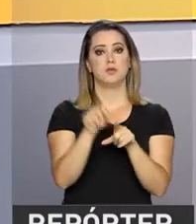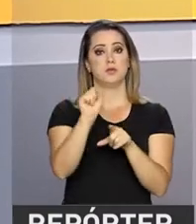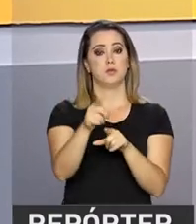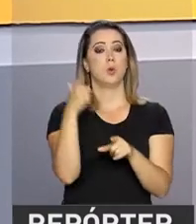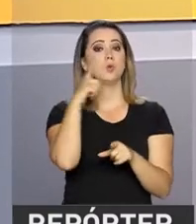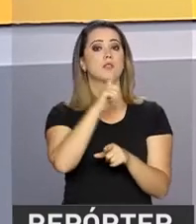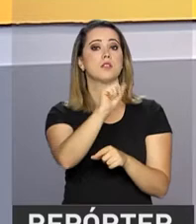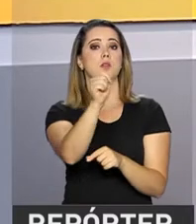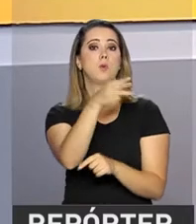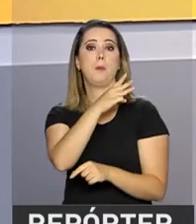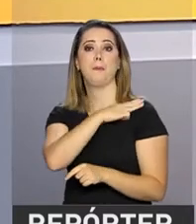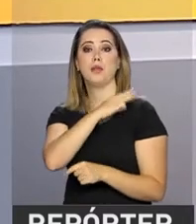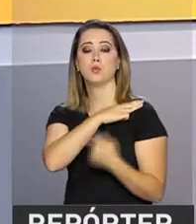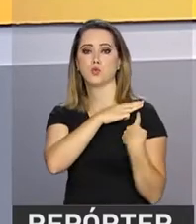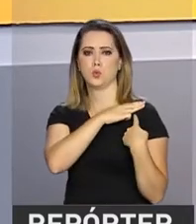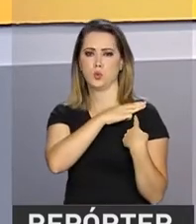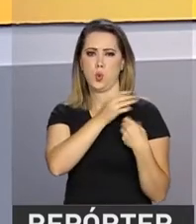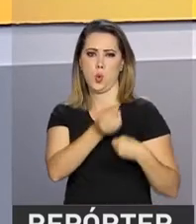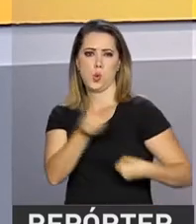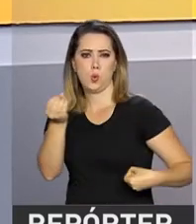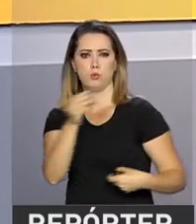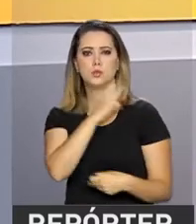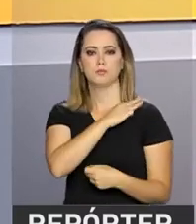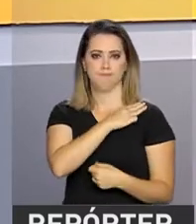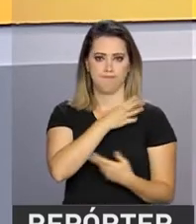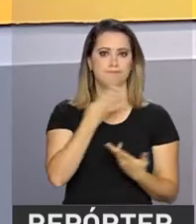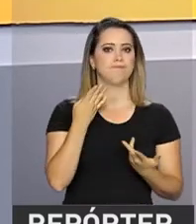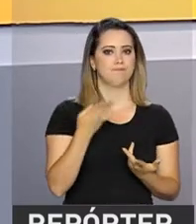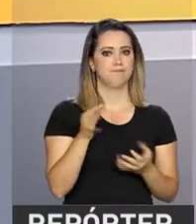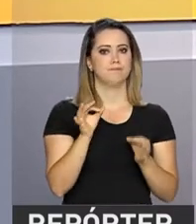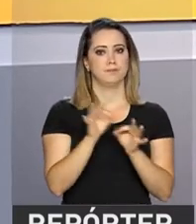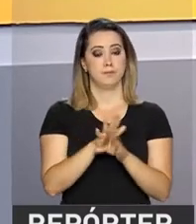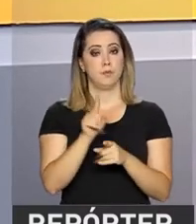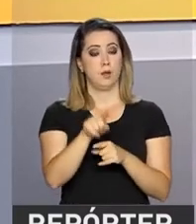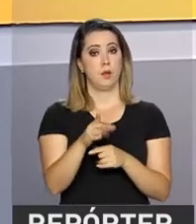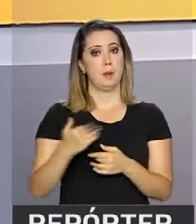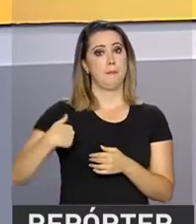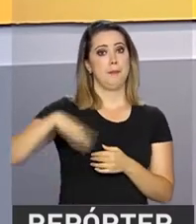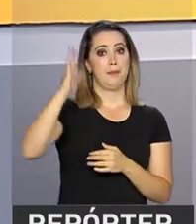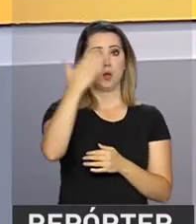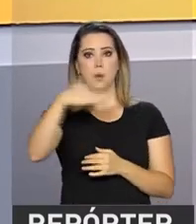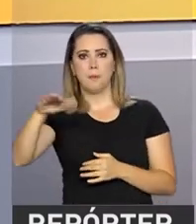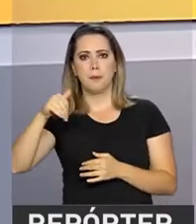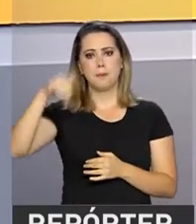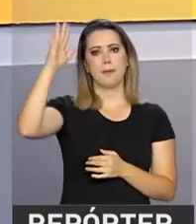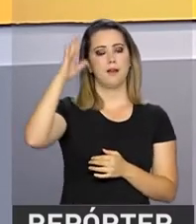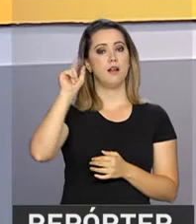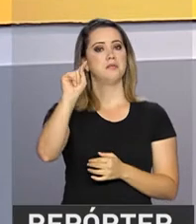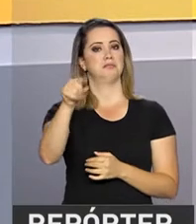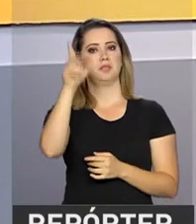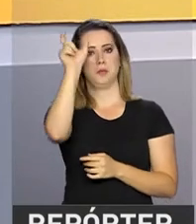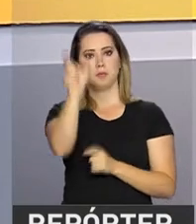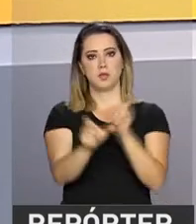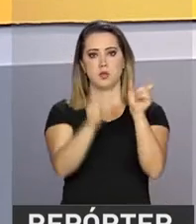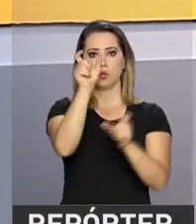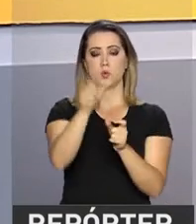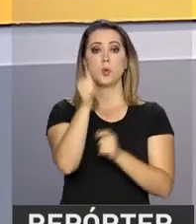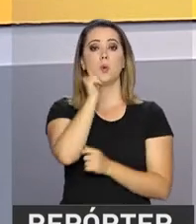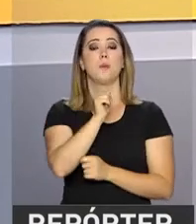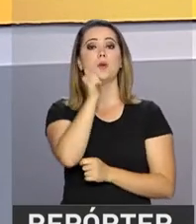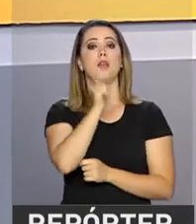a prova para conseguir o certificado de conclusão do ensino médio ea maior parte dos inscritos é formada por